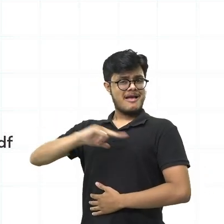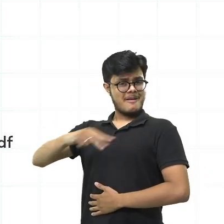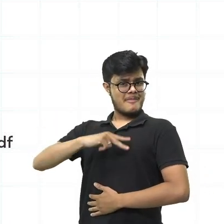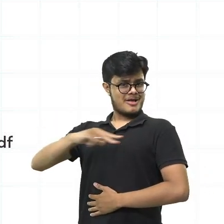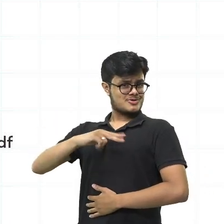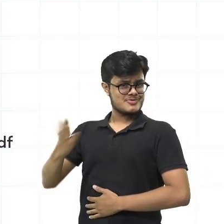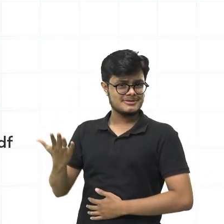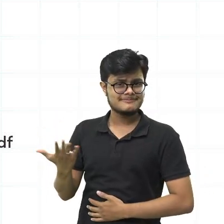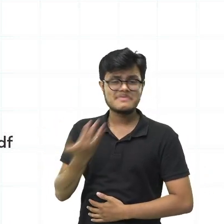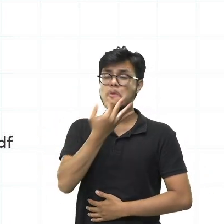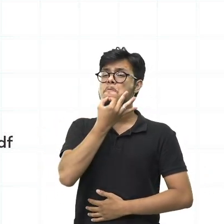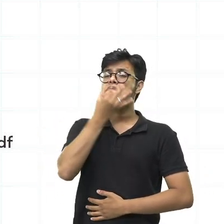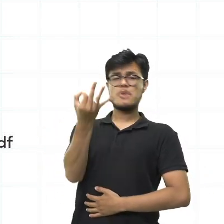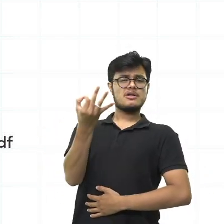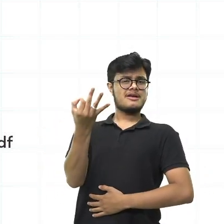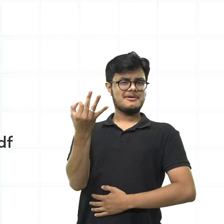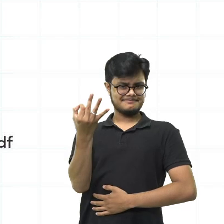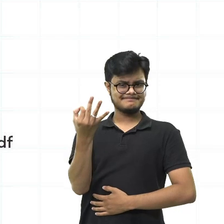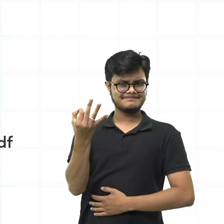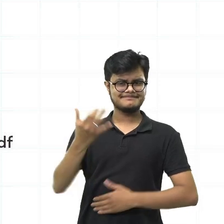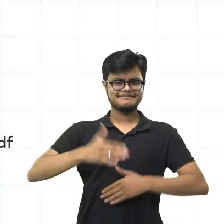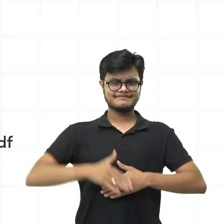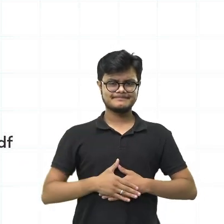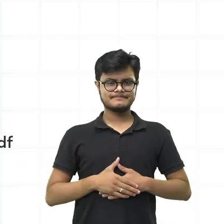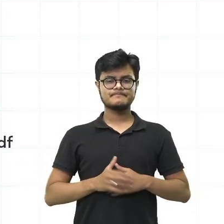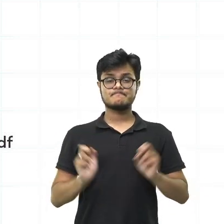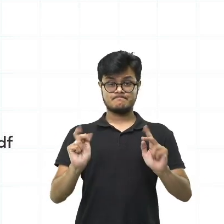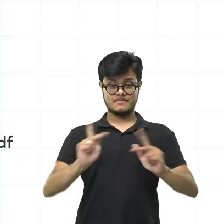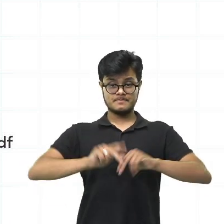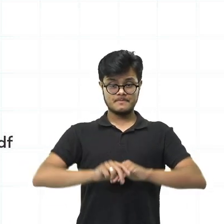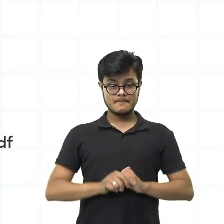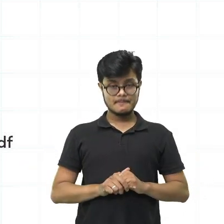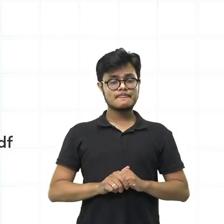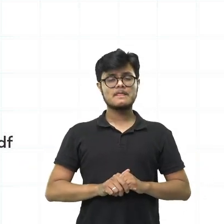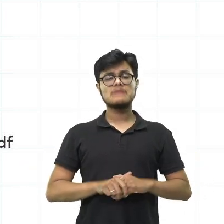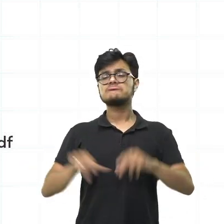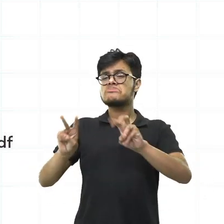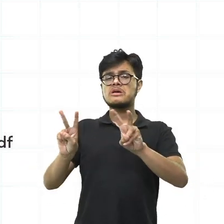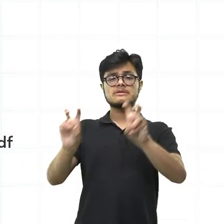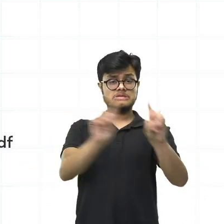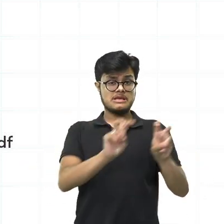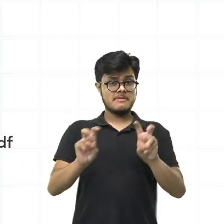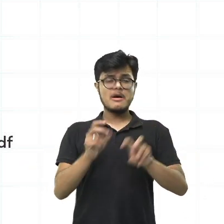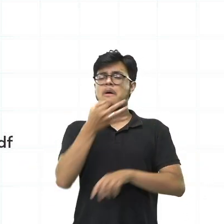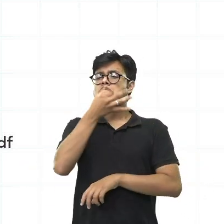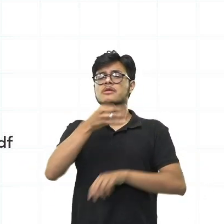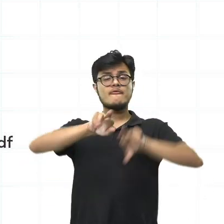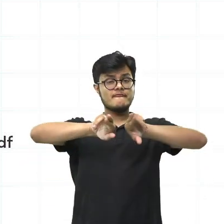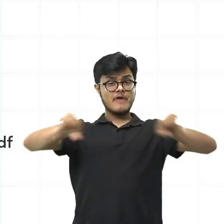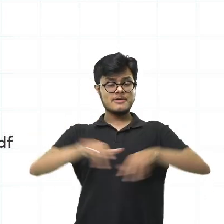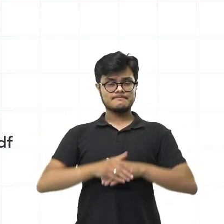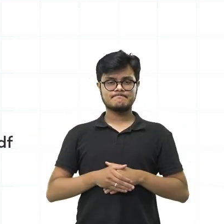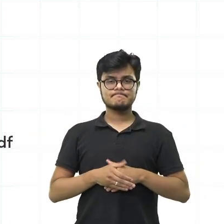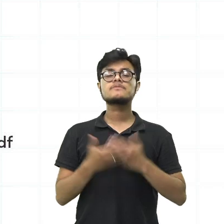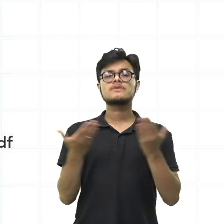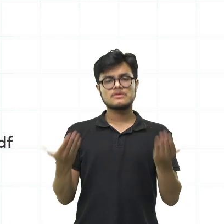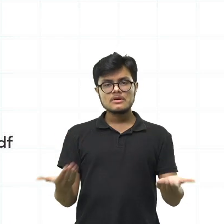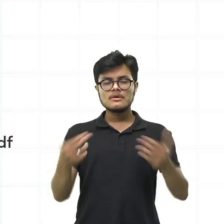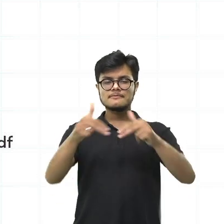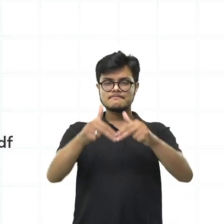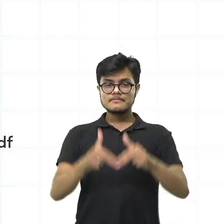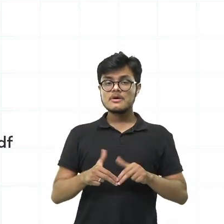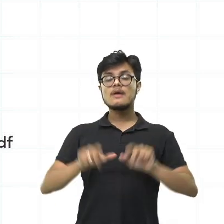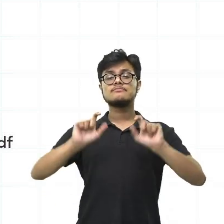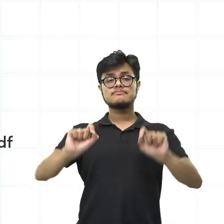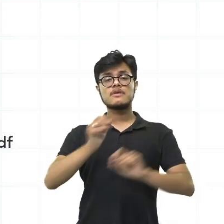voto emitido ou manifestado sobre certo assunto. Então, nesse primeiro momento, nós temos